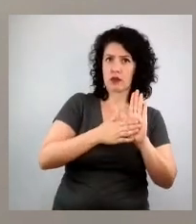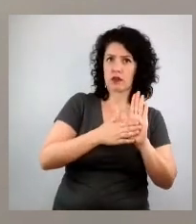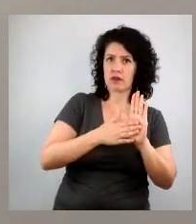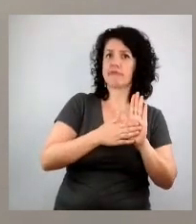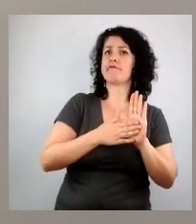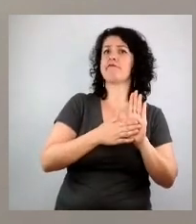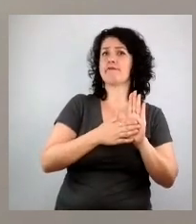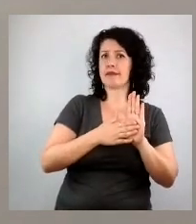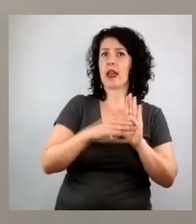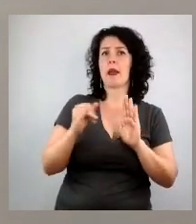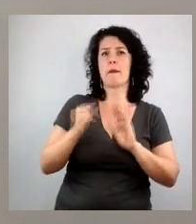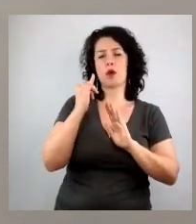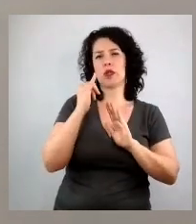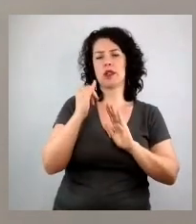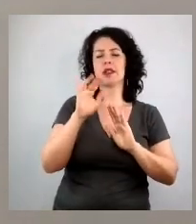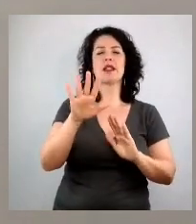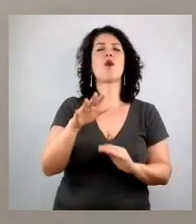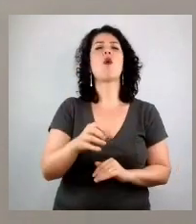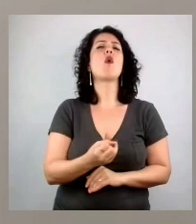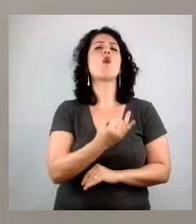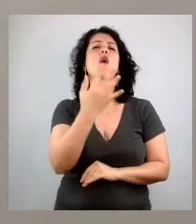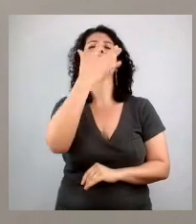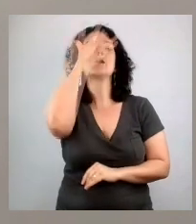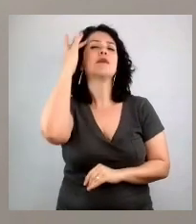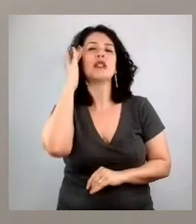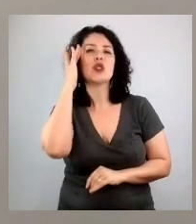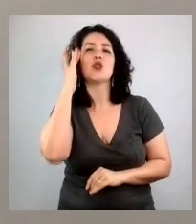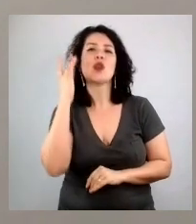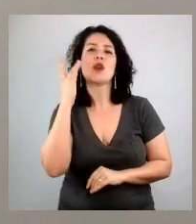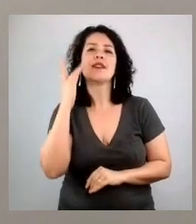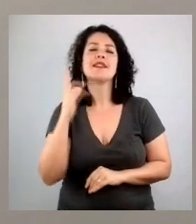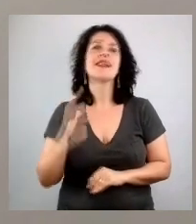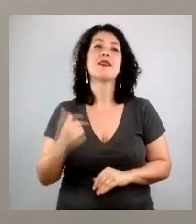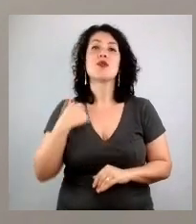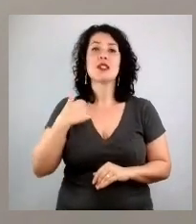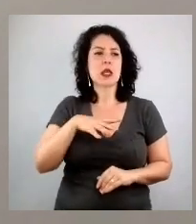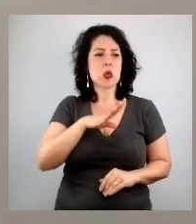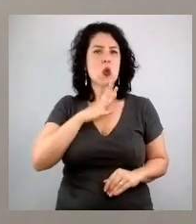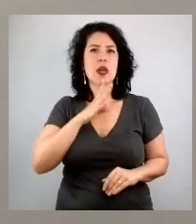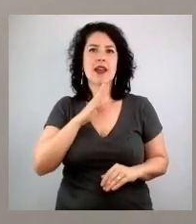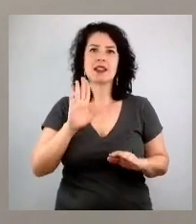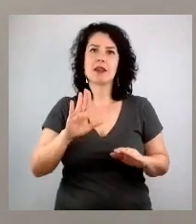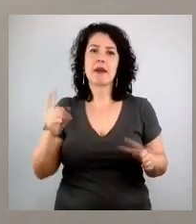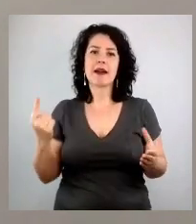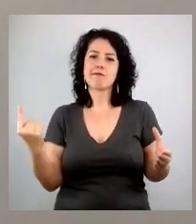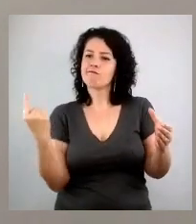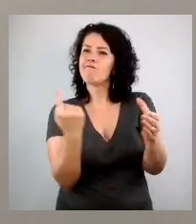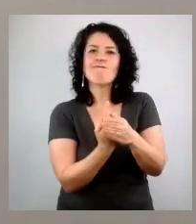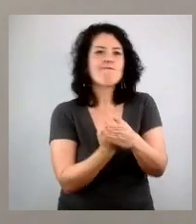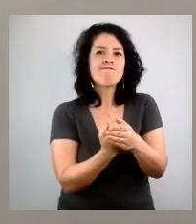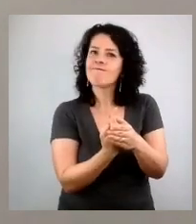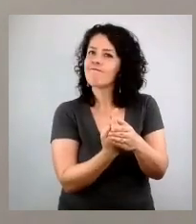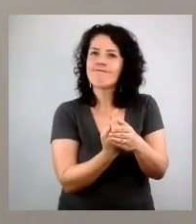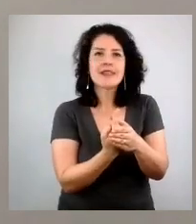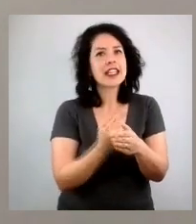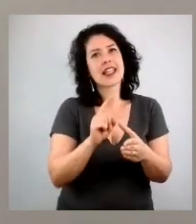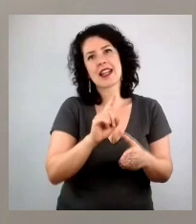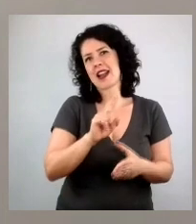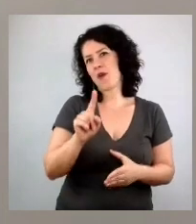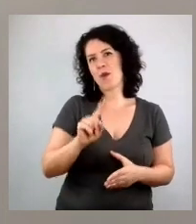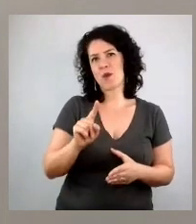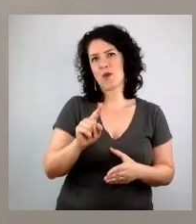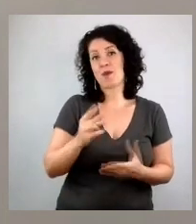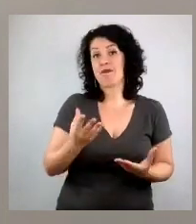seu redor? É muito difícil, sabe? Assim, a gente no Brasil mais de 45 milhões de pessoas. Eu estou falando de negócio, estou